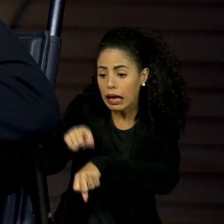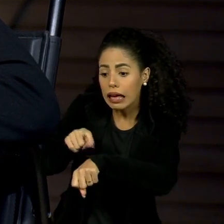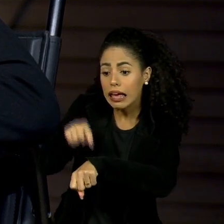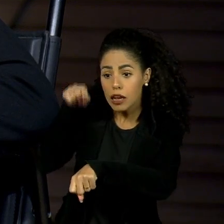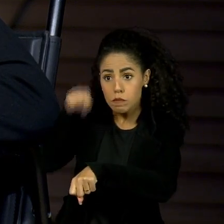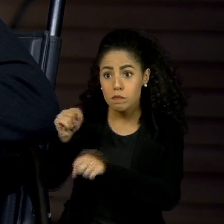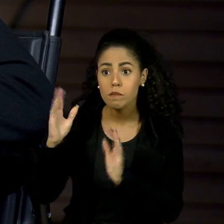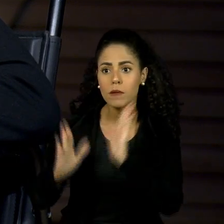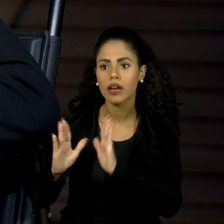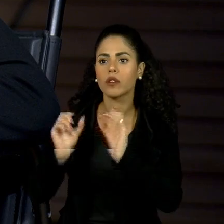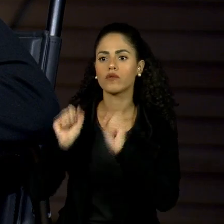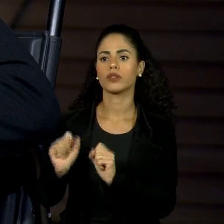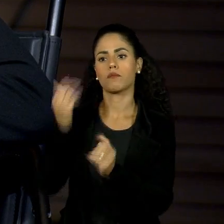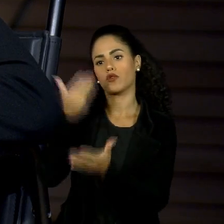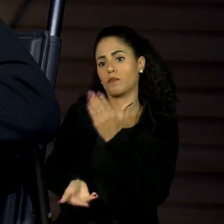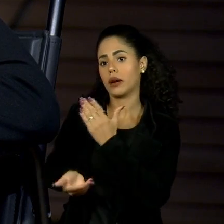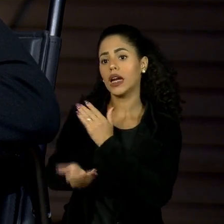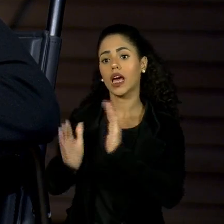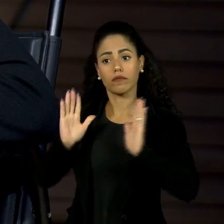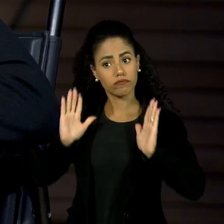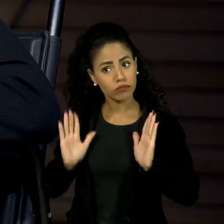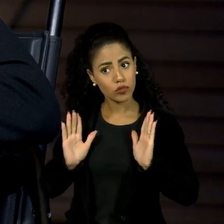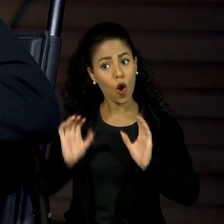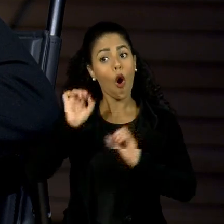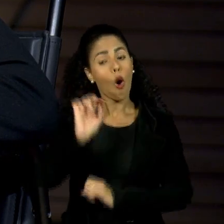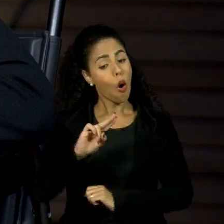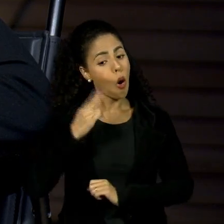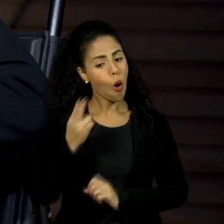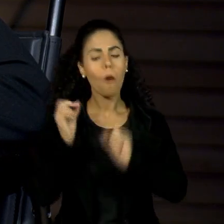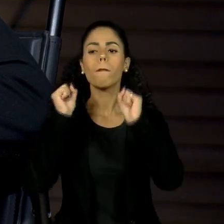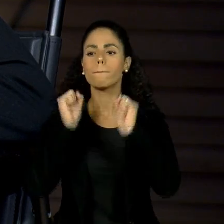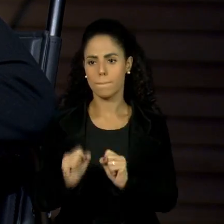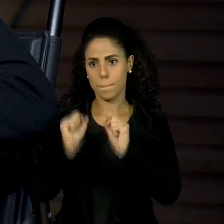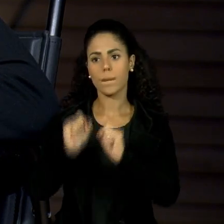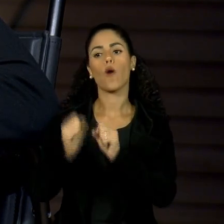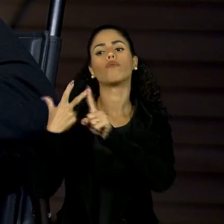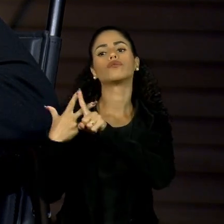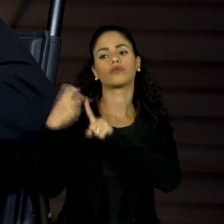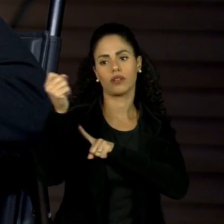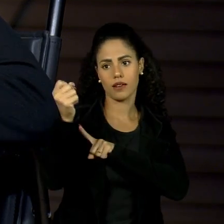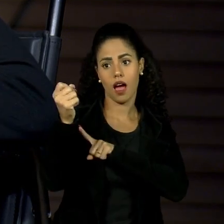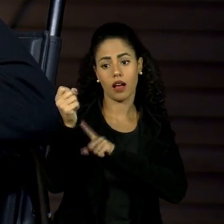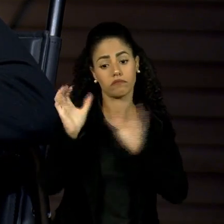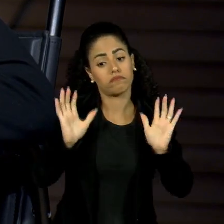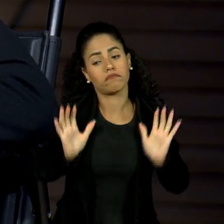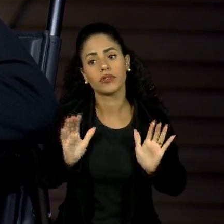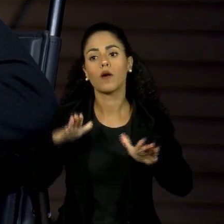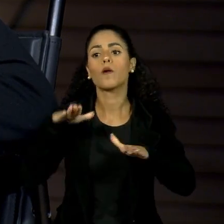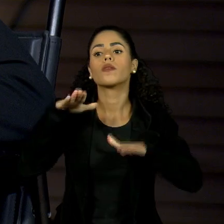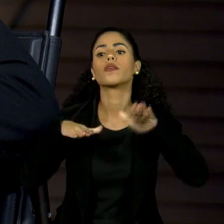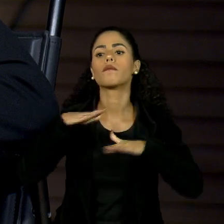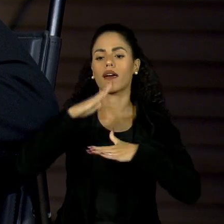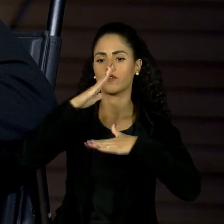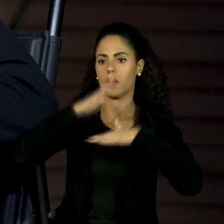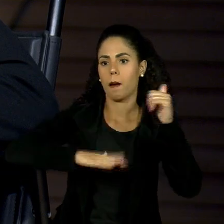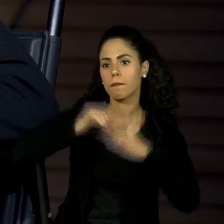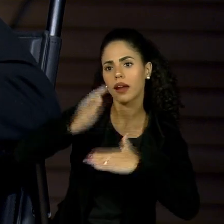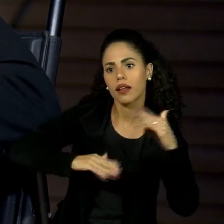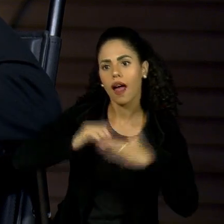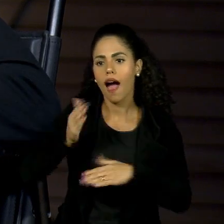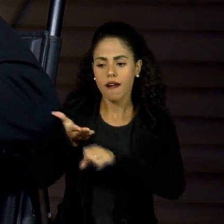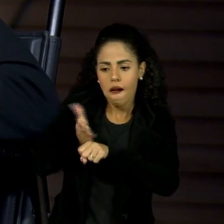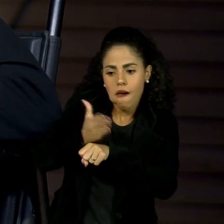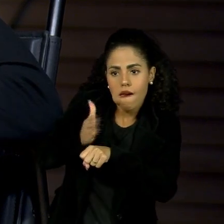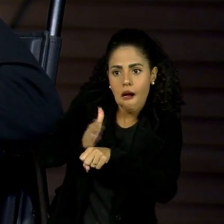alguma participação no resultado, mas o acaso ainda se faz presente, que é o caso do carteado. A habilidade do jogador conta, mas